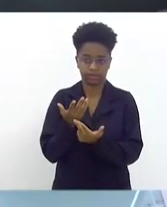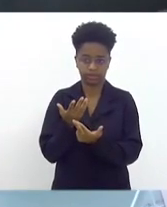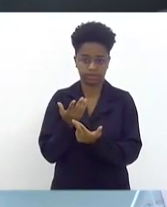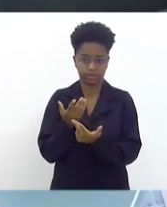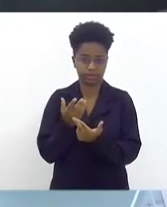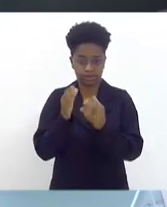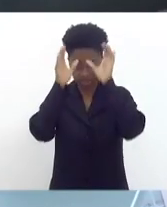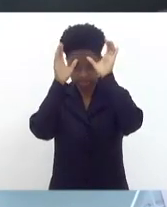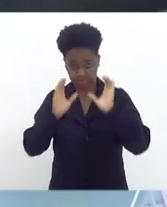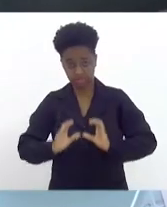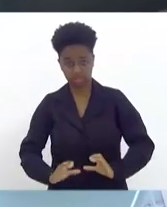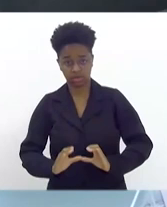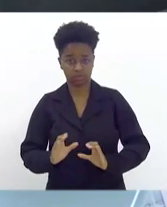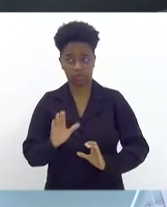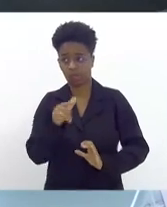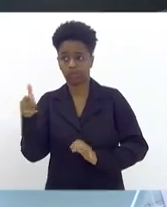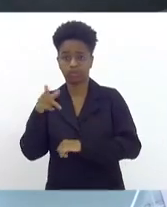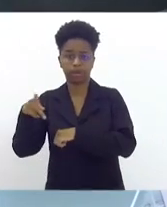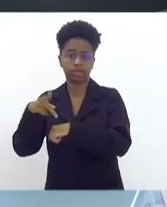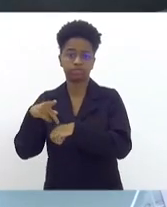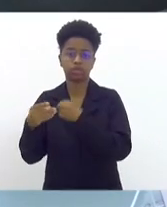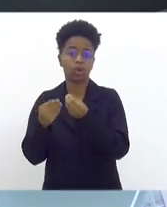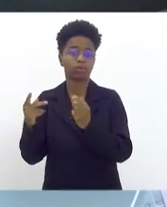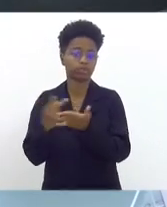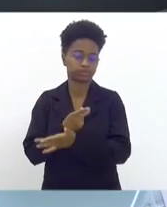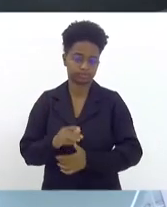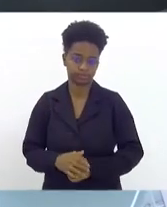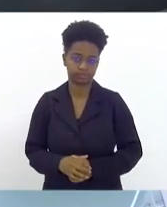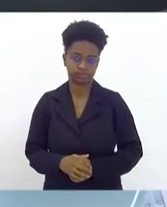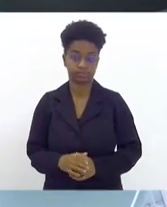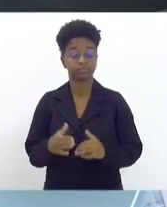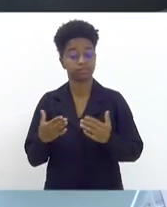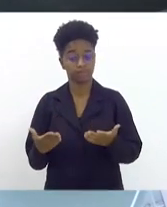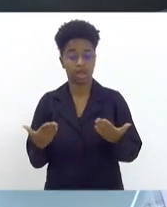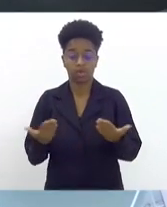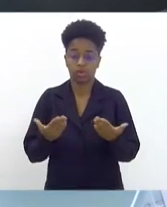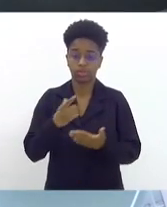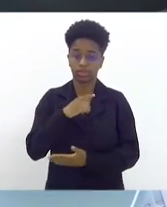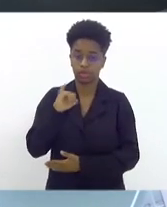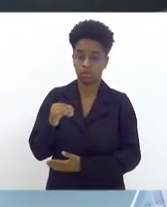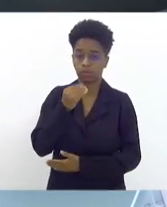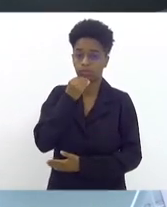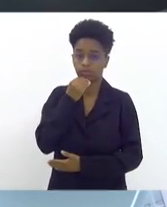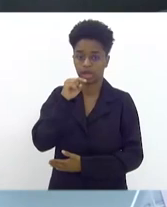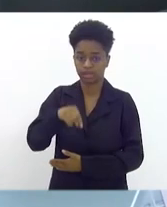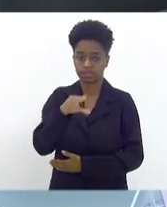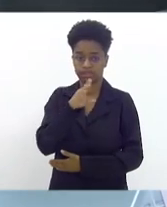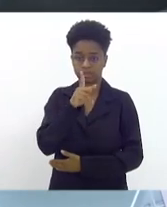cidadão forâneo, cidadão estrangeiro, o que não pode acontecer. Então, acho que a gente tem a oportunidade nessa CPI, meus amigos,